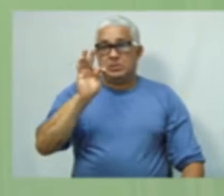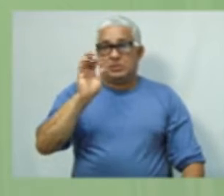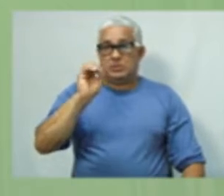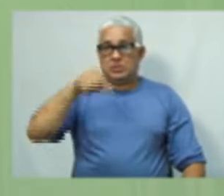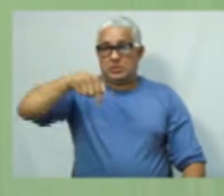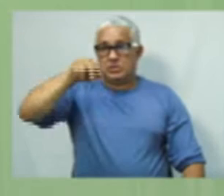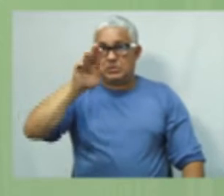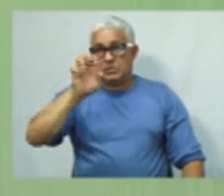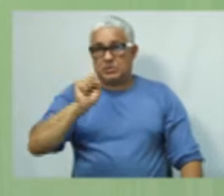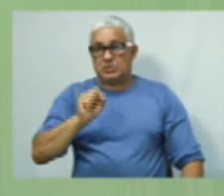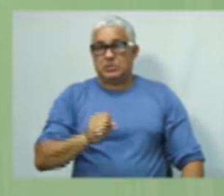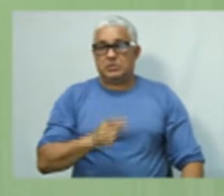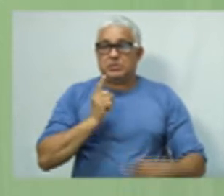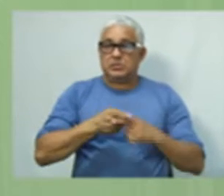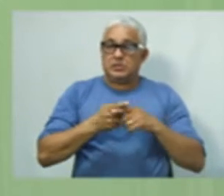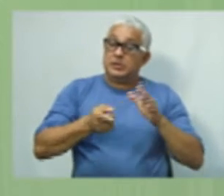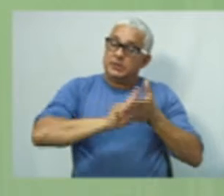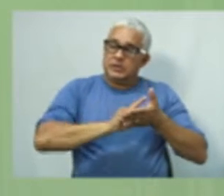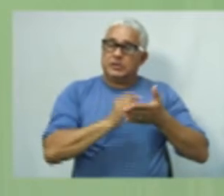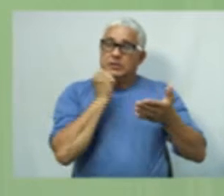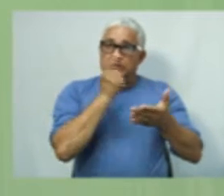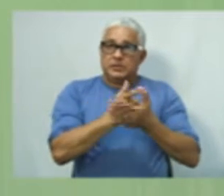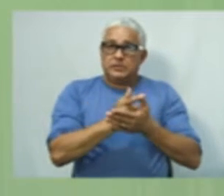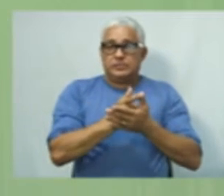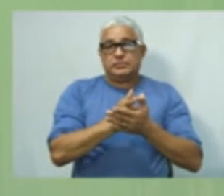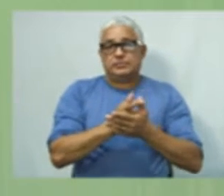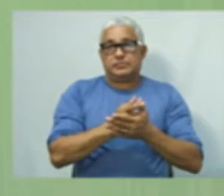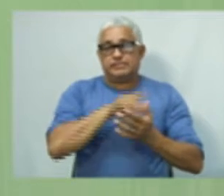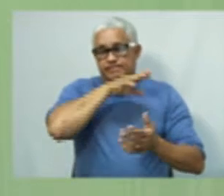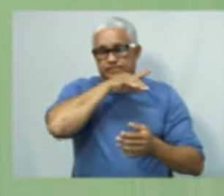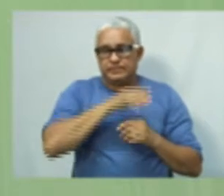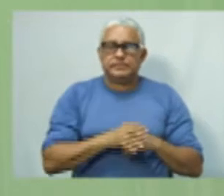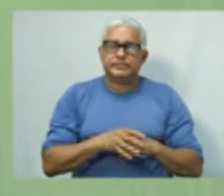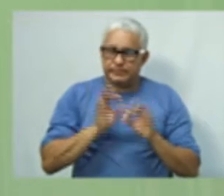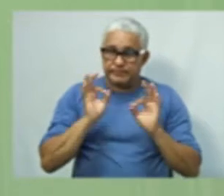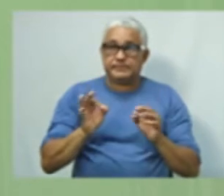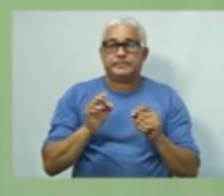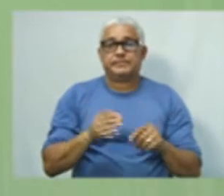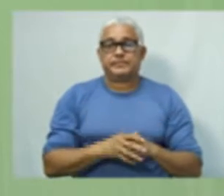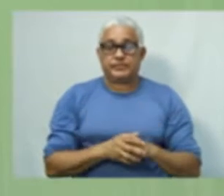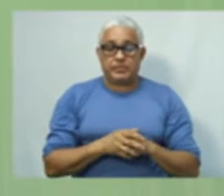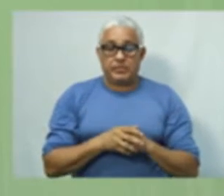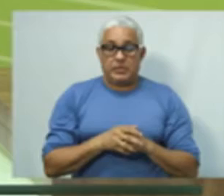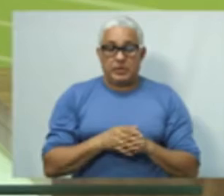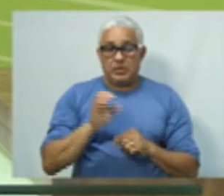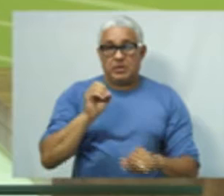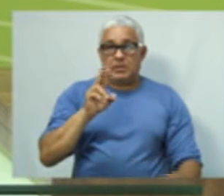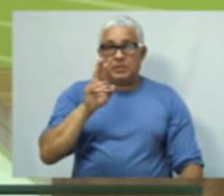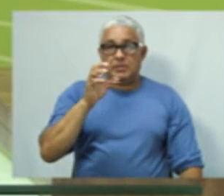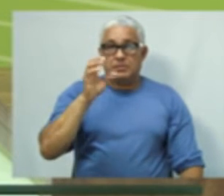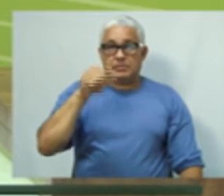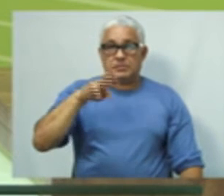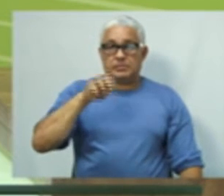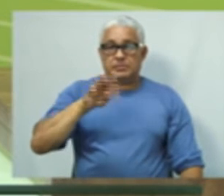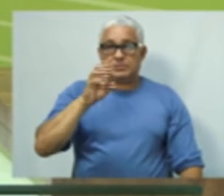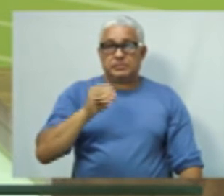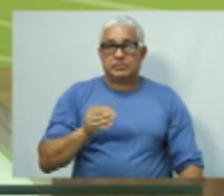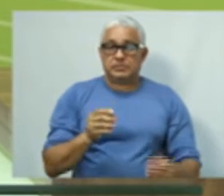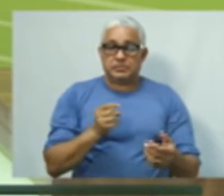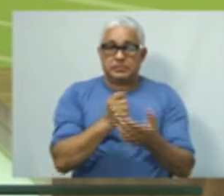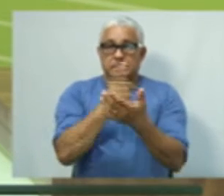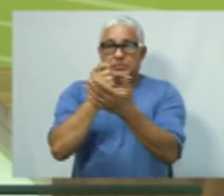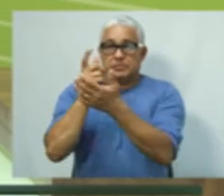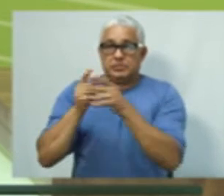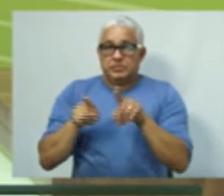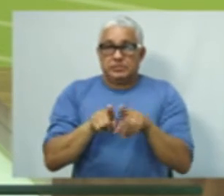conta compras mal feitas dentro da empresa, né? Isso mesmo, professora. Sobre esse orçamento de compras também, um outro fator